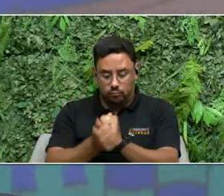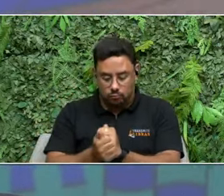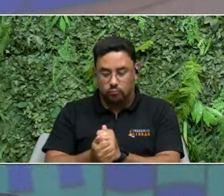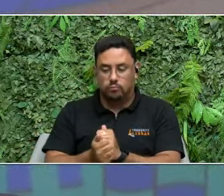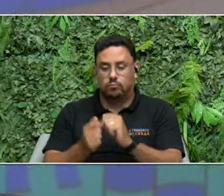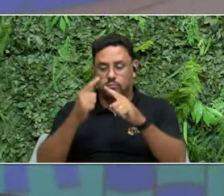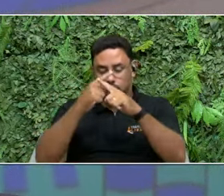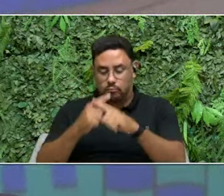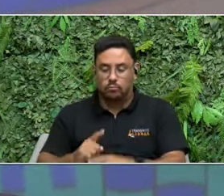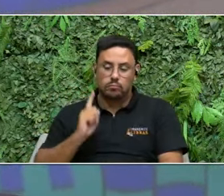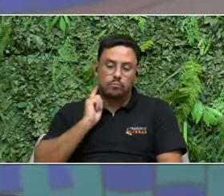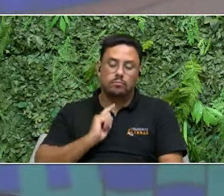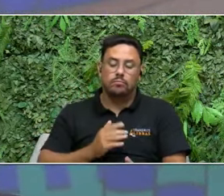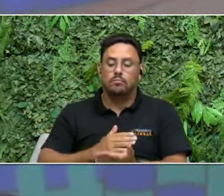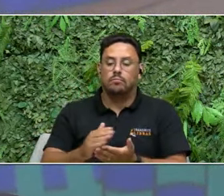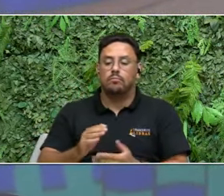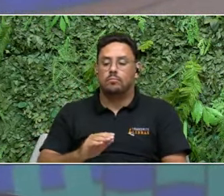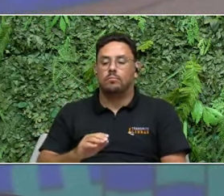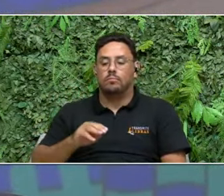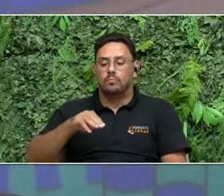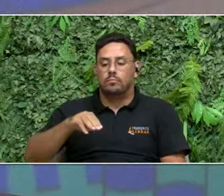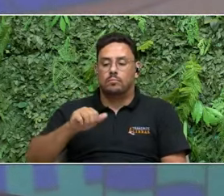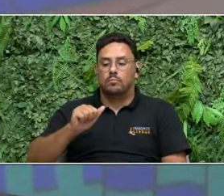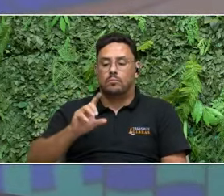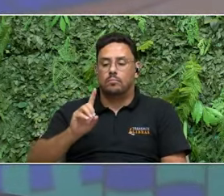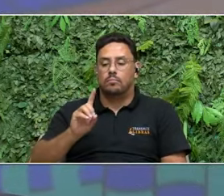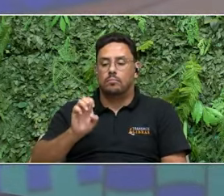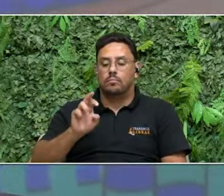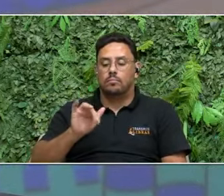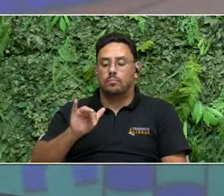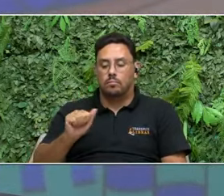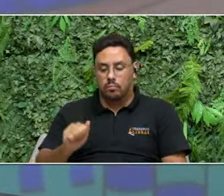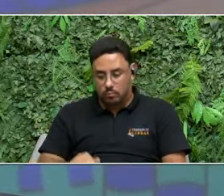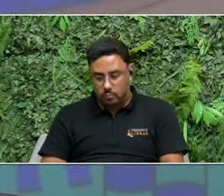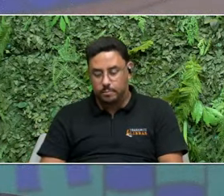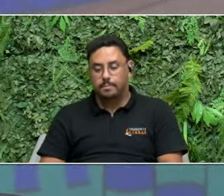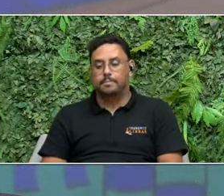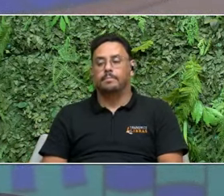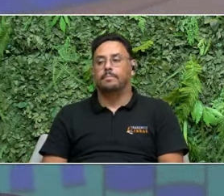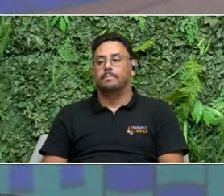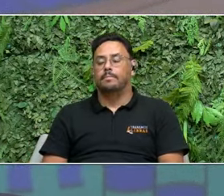campeonato eu vou começar com Eduardo madeira